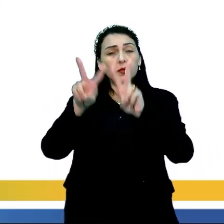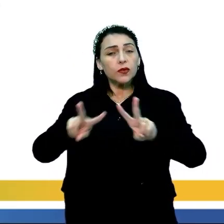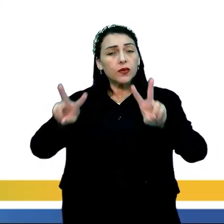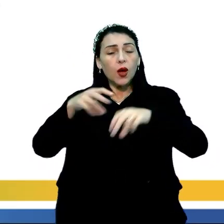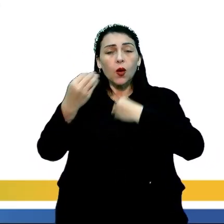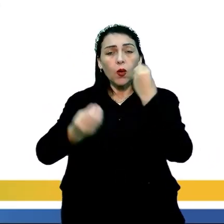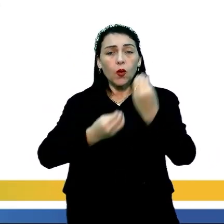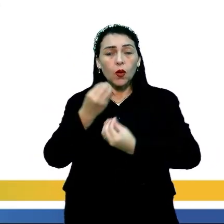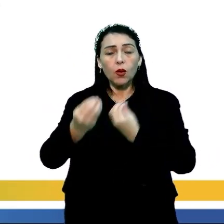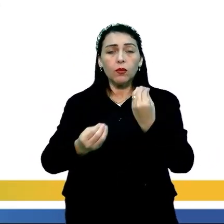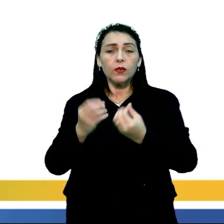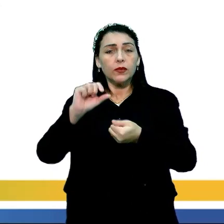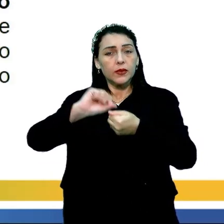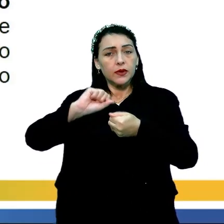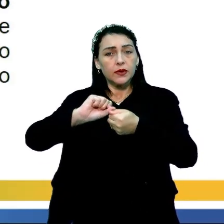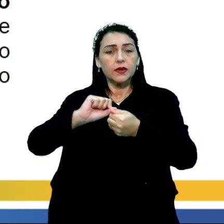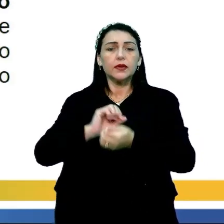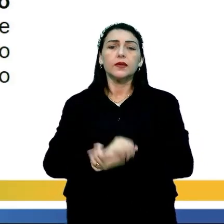como é que fica.